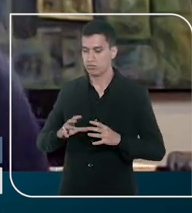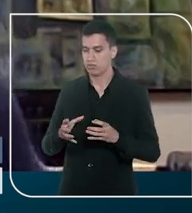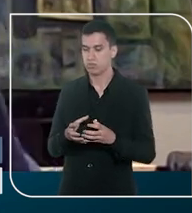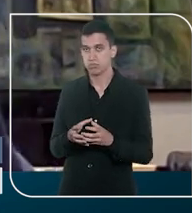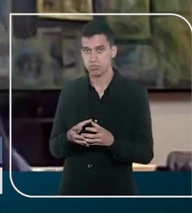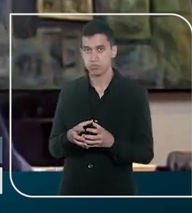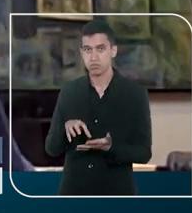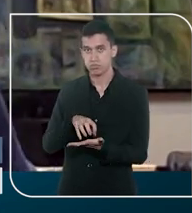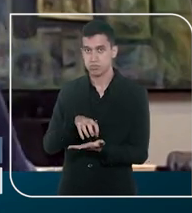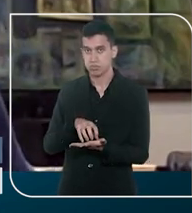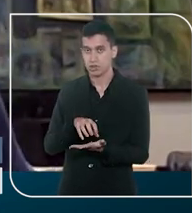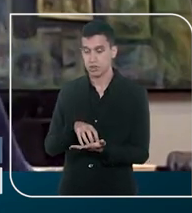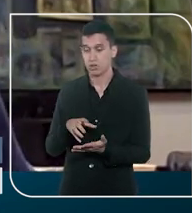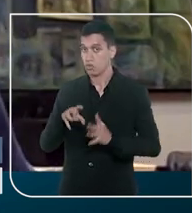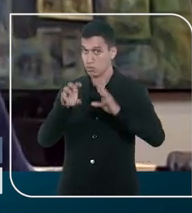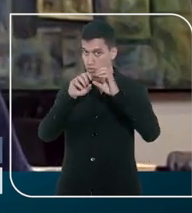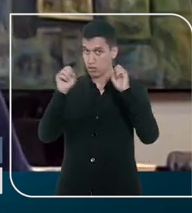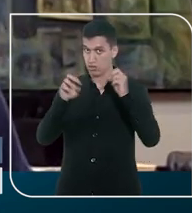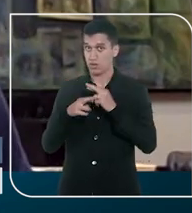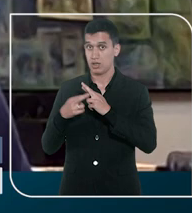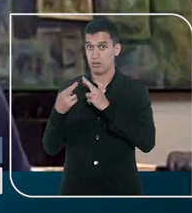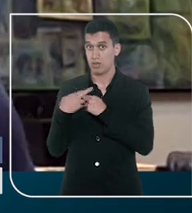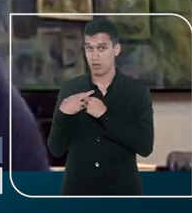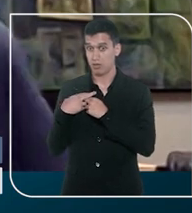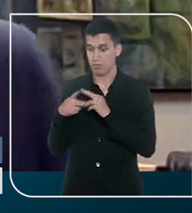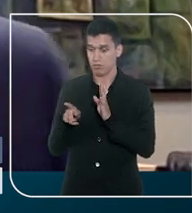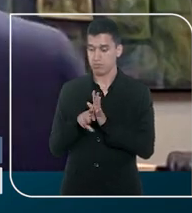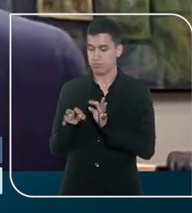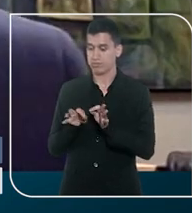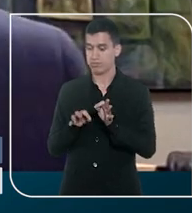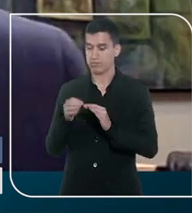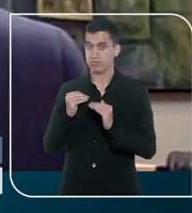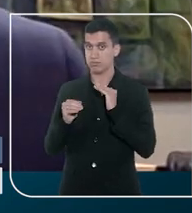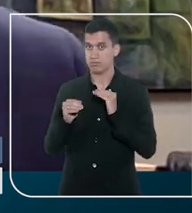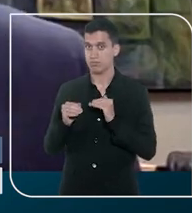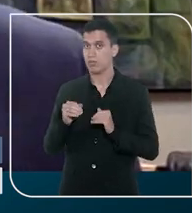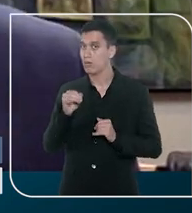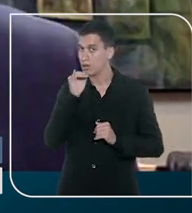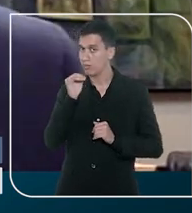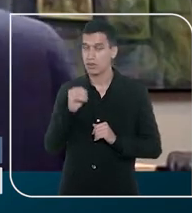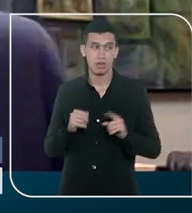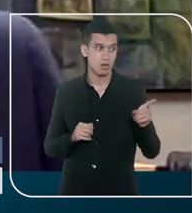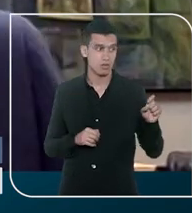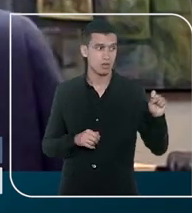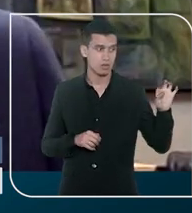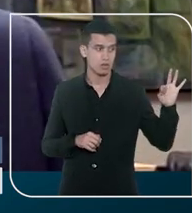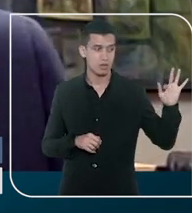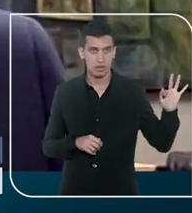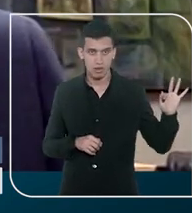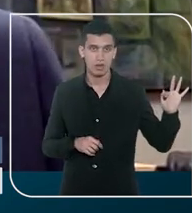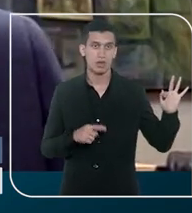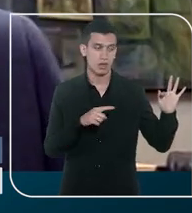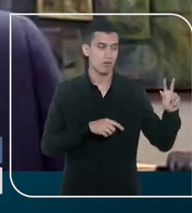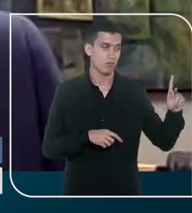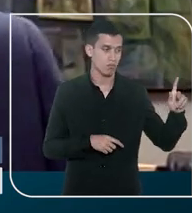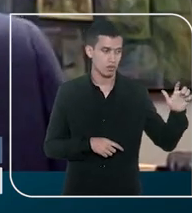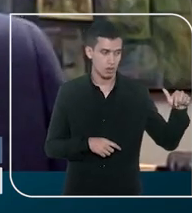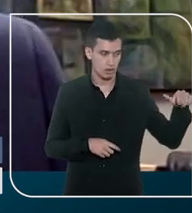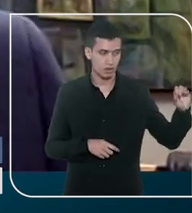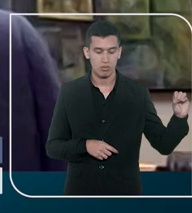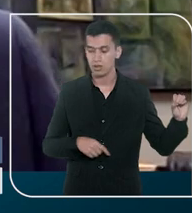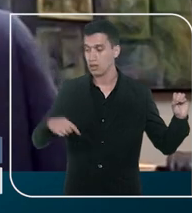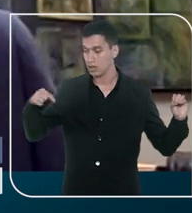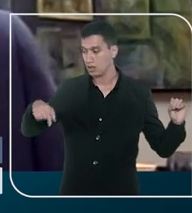que foi responsável pela composição de divergência. No caso do STF, o pleno, no caso do STJ, pode ser